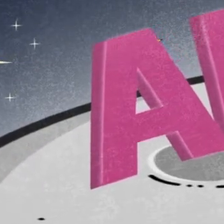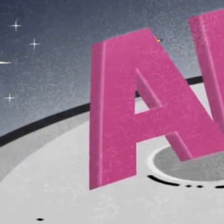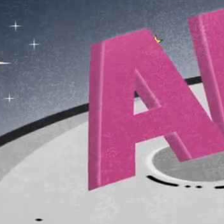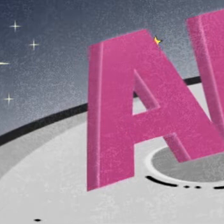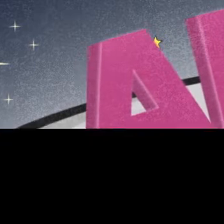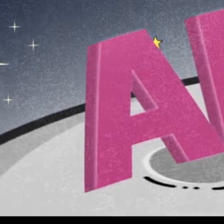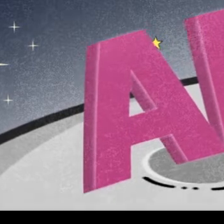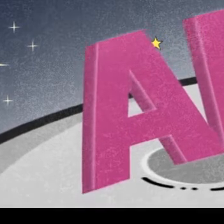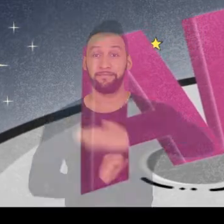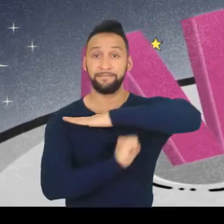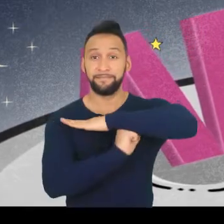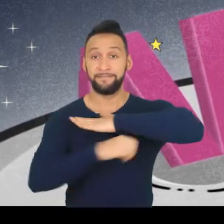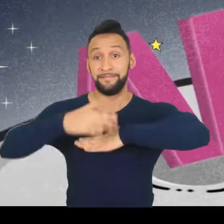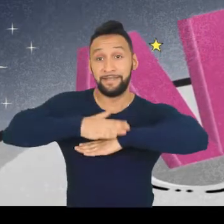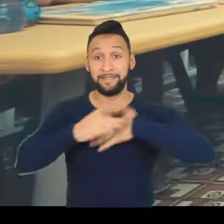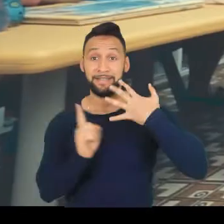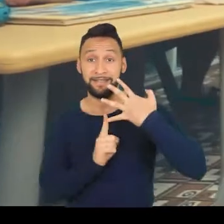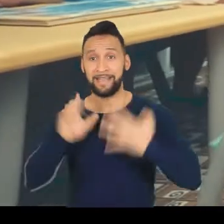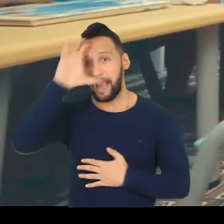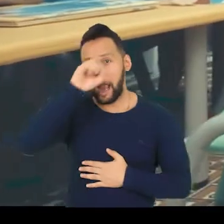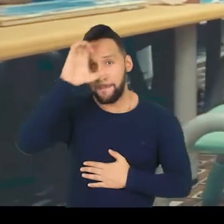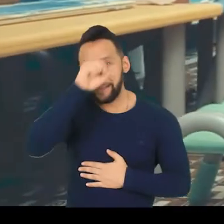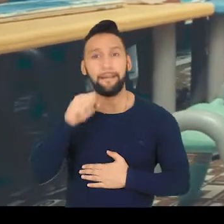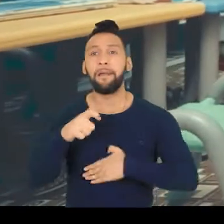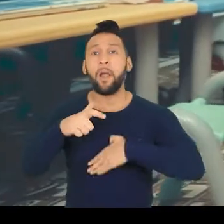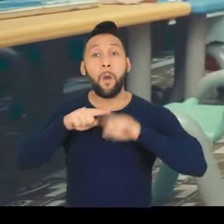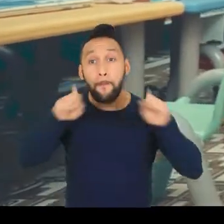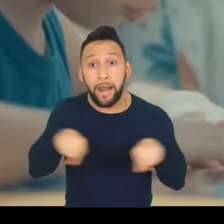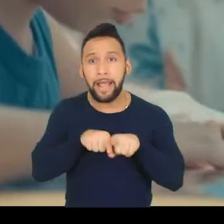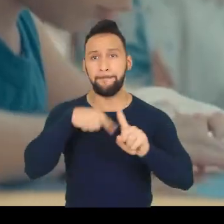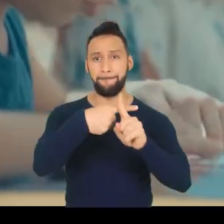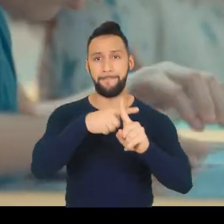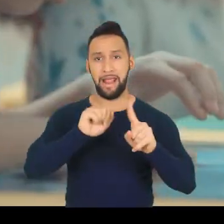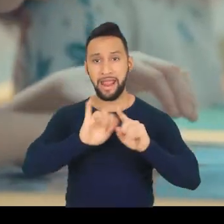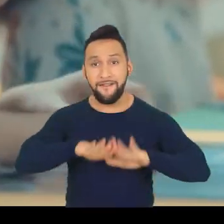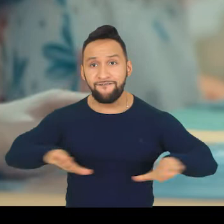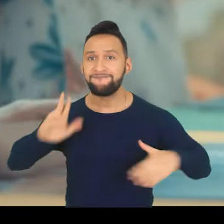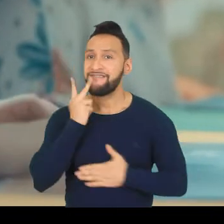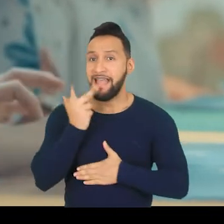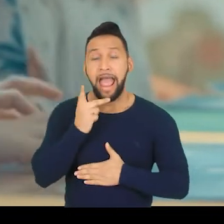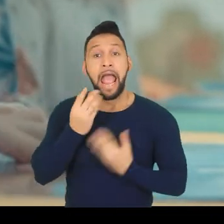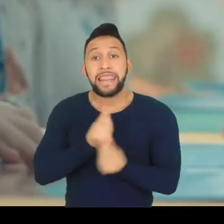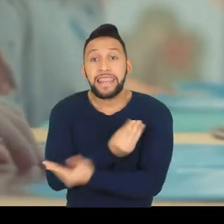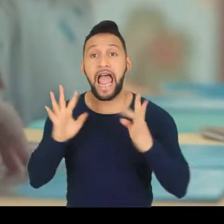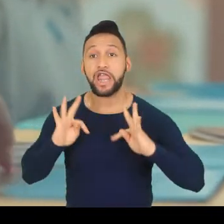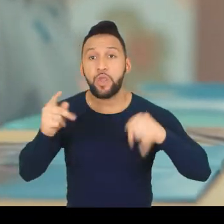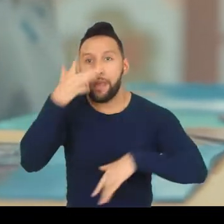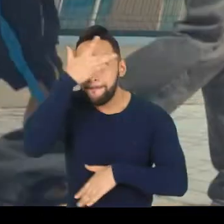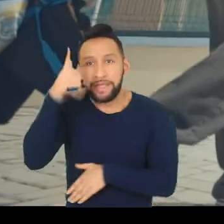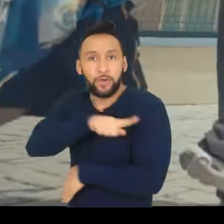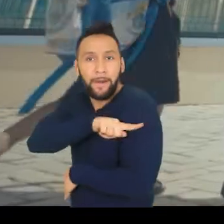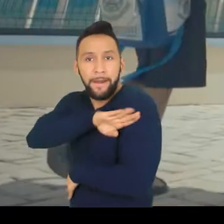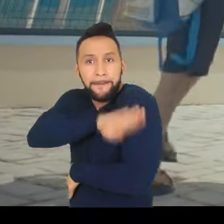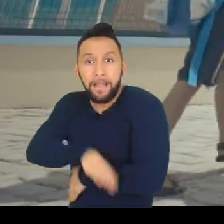No tempo de aprender, o programa Mais Infância Ceará busca universalizar a oferta de pré-escola e ampliar o número